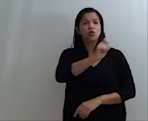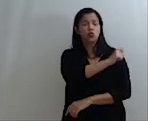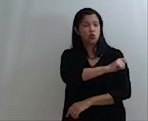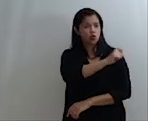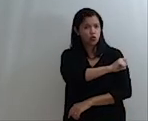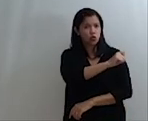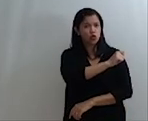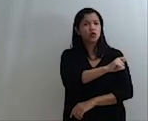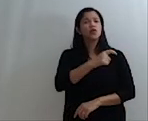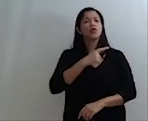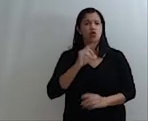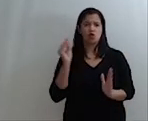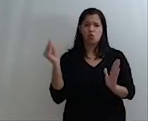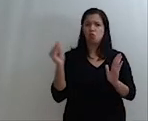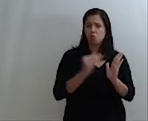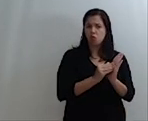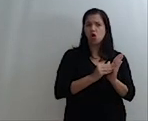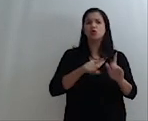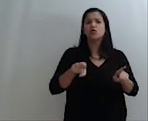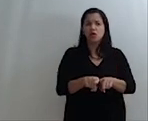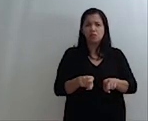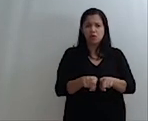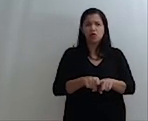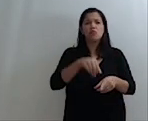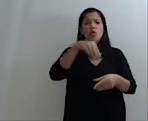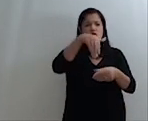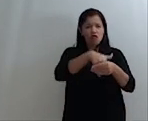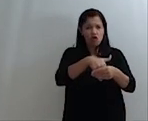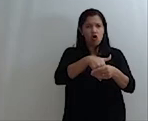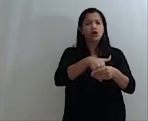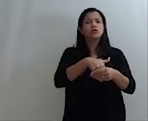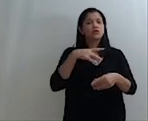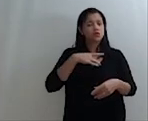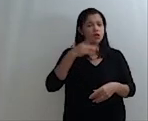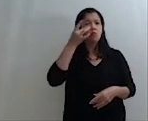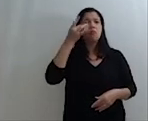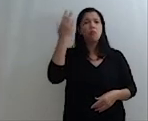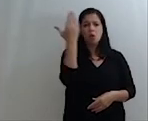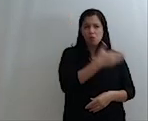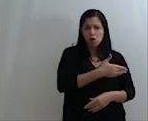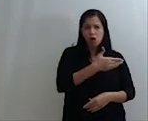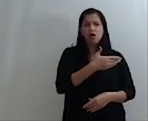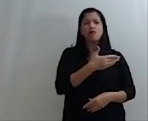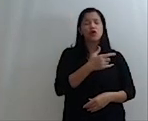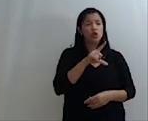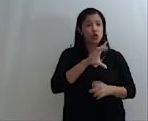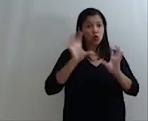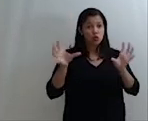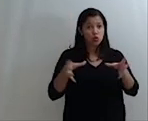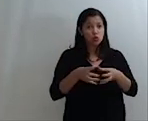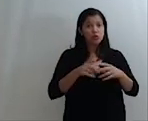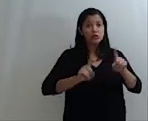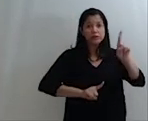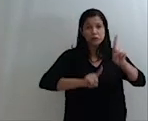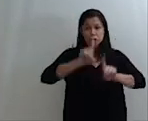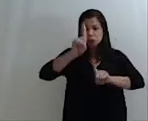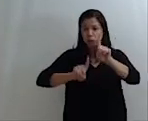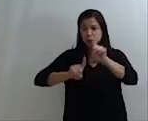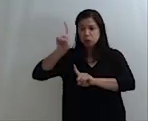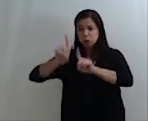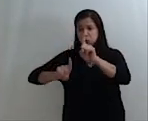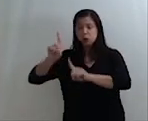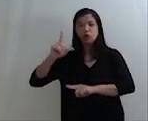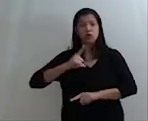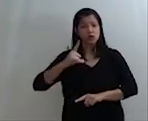Emanuel traz também um uma comprovação não apenas do índice de erros Judiciários mas uma